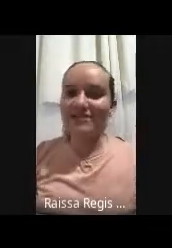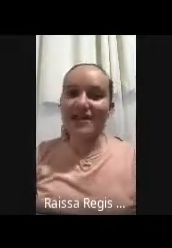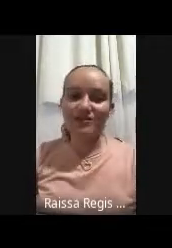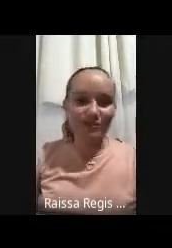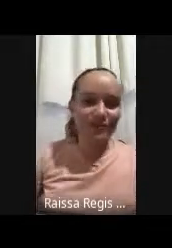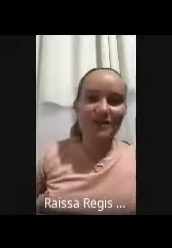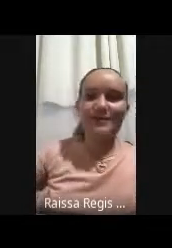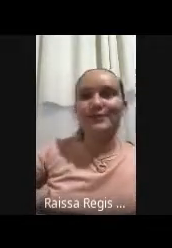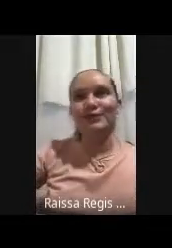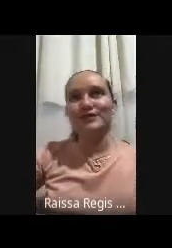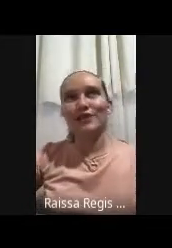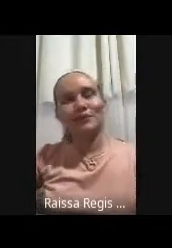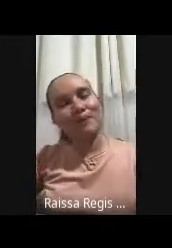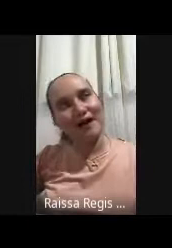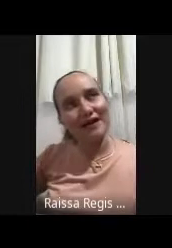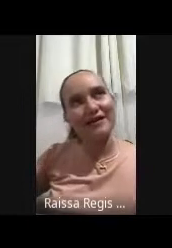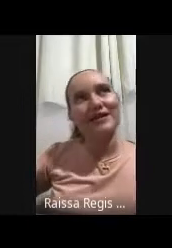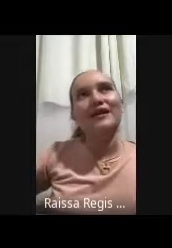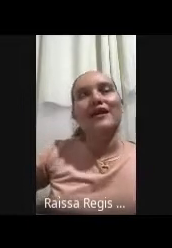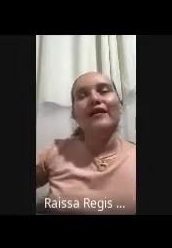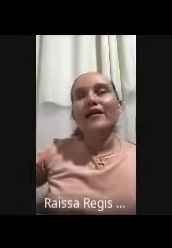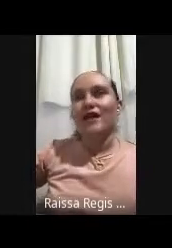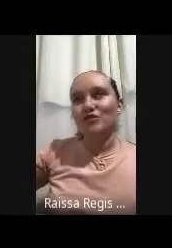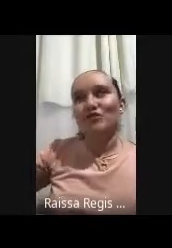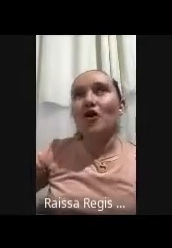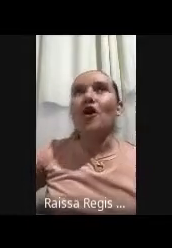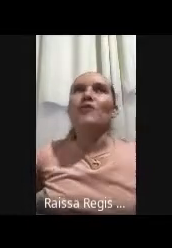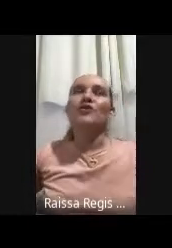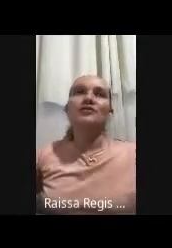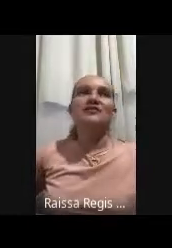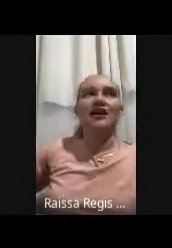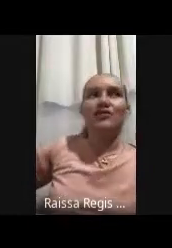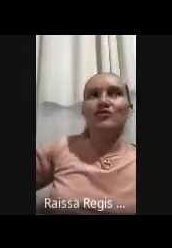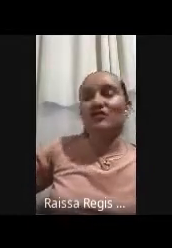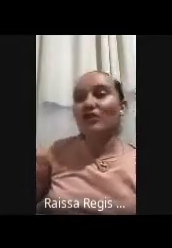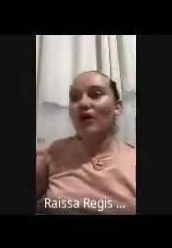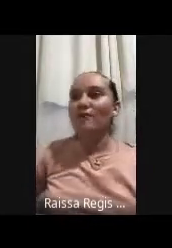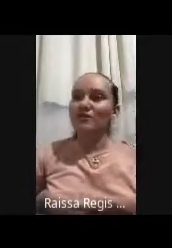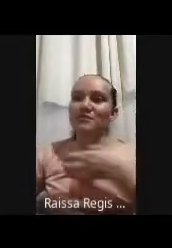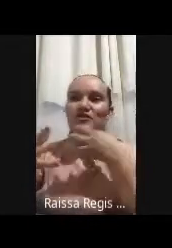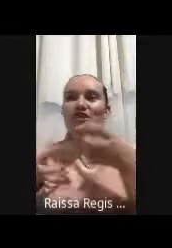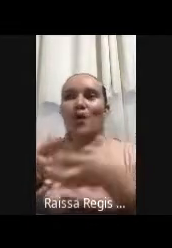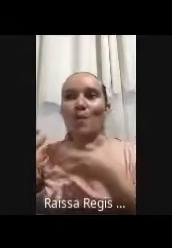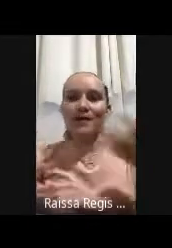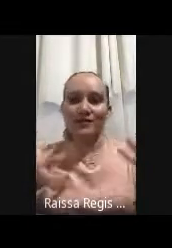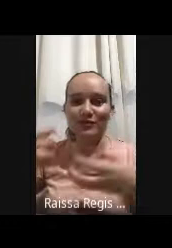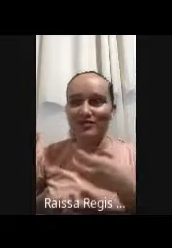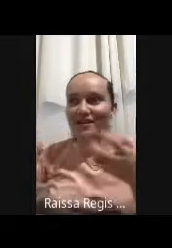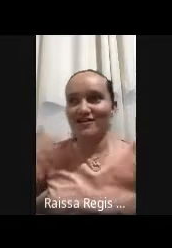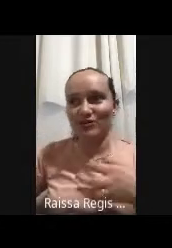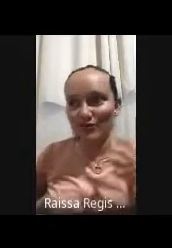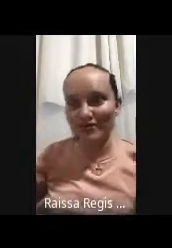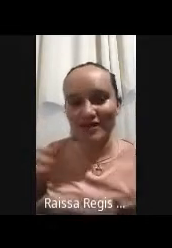ali as variações, né? Por exemplo, o sinal de pai aqui é de uma forma, em outro estado é de outra forma, então você pode ir comparando